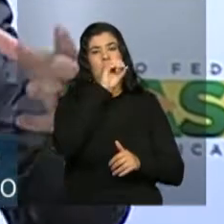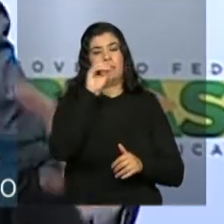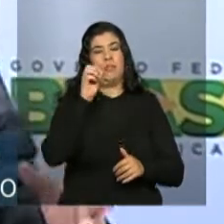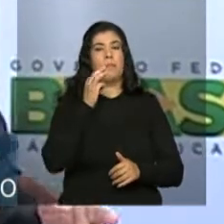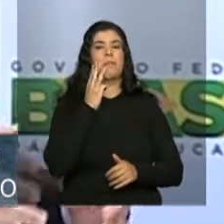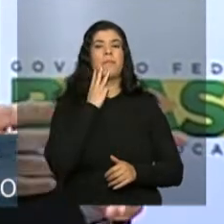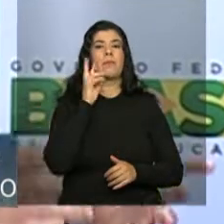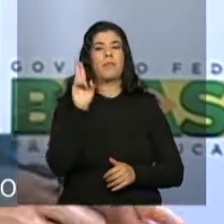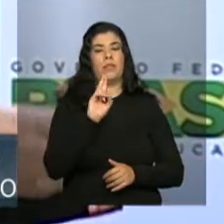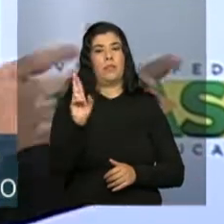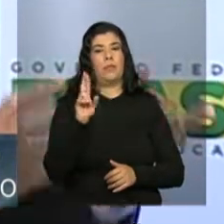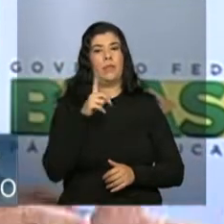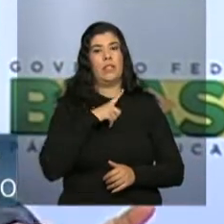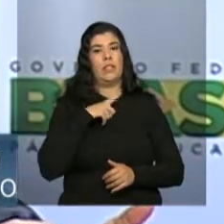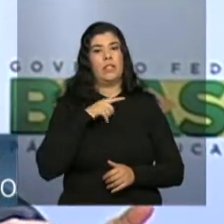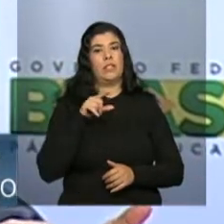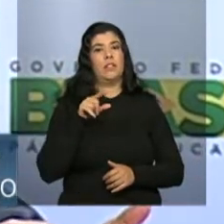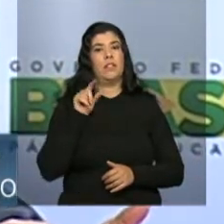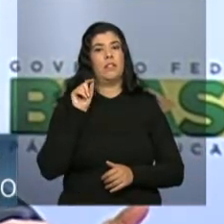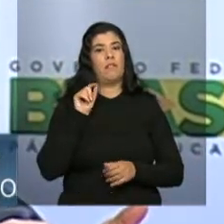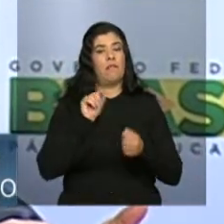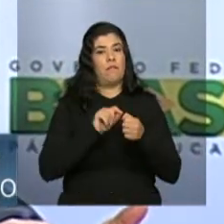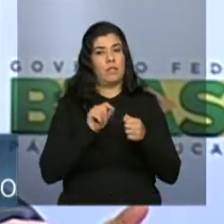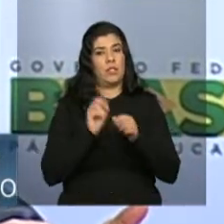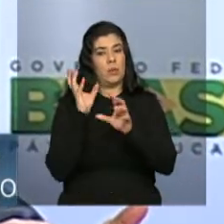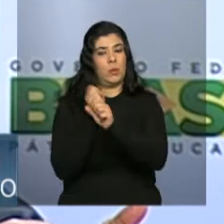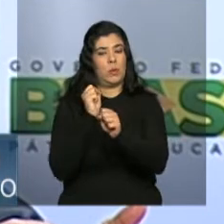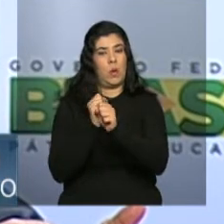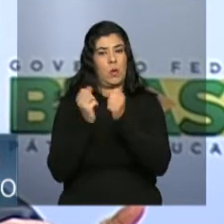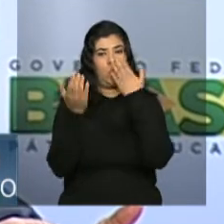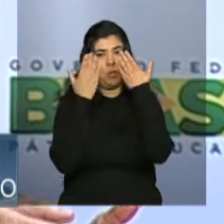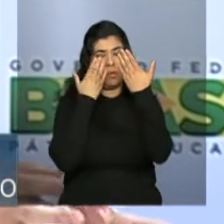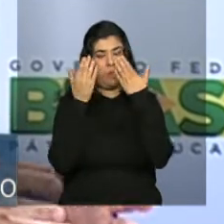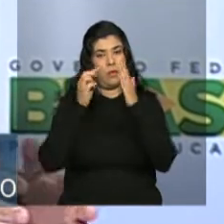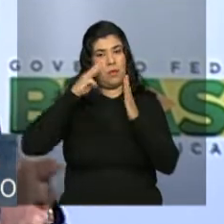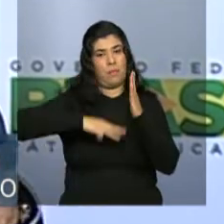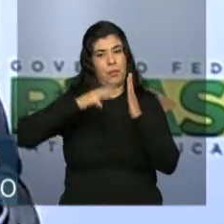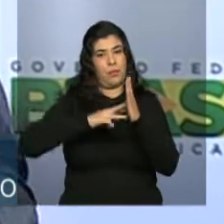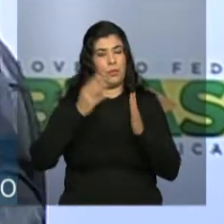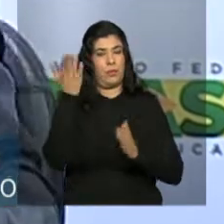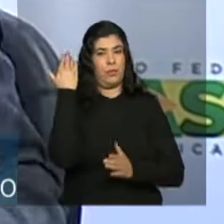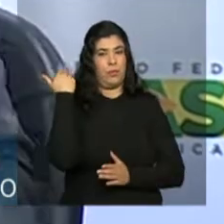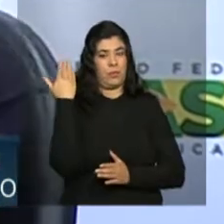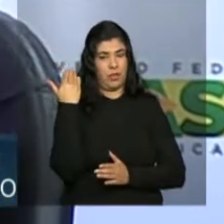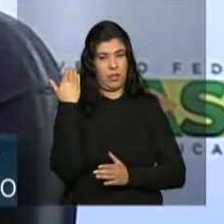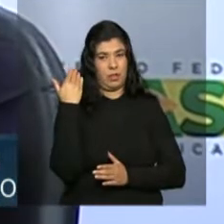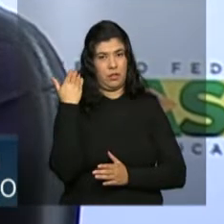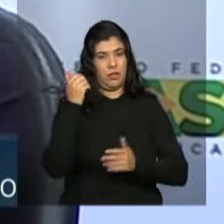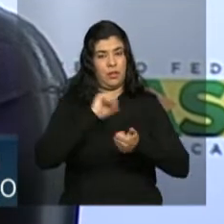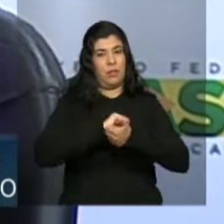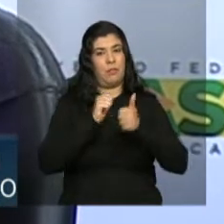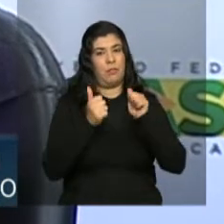seja se aplicasse a metodologia anterior o certo é aplicando atual